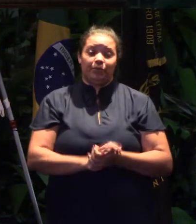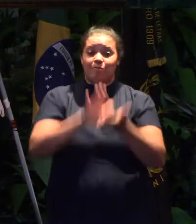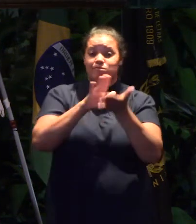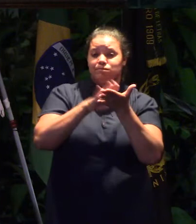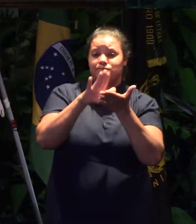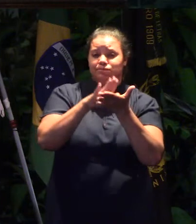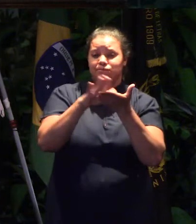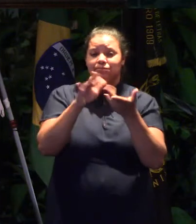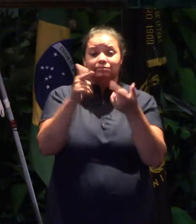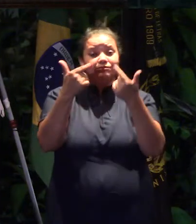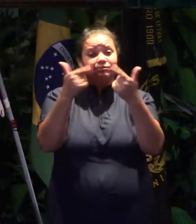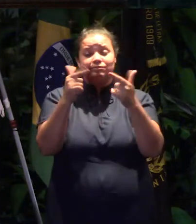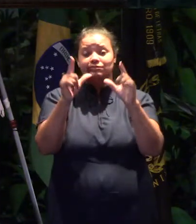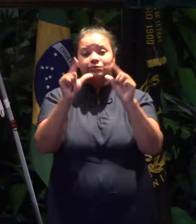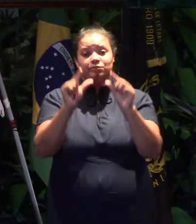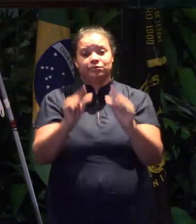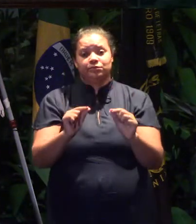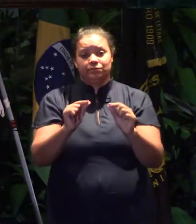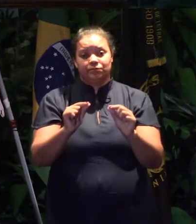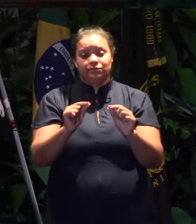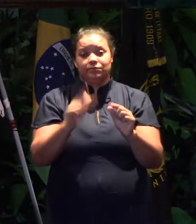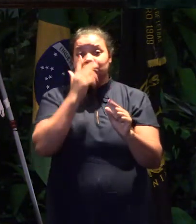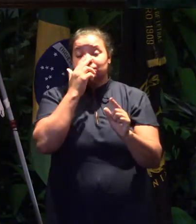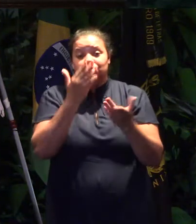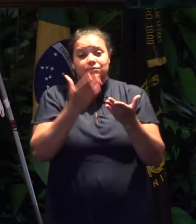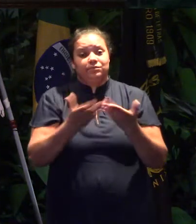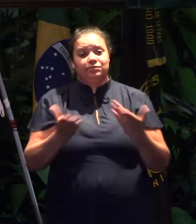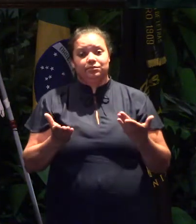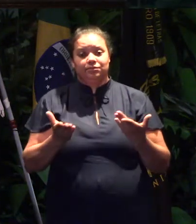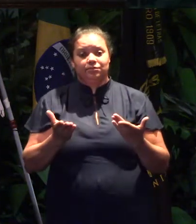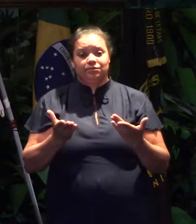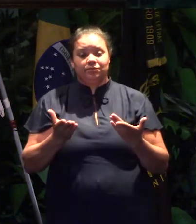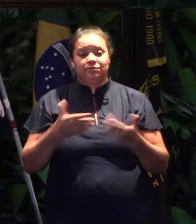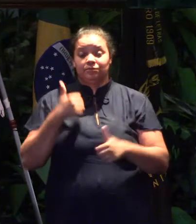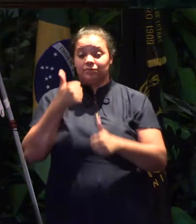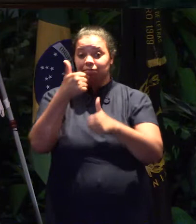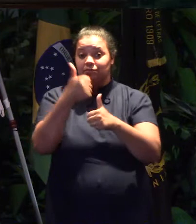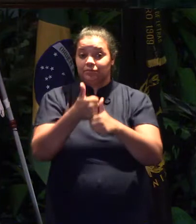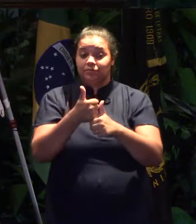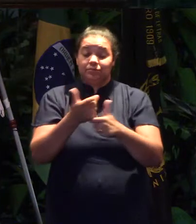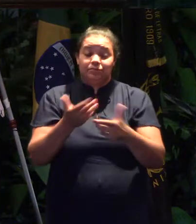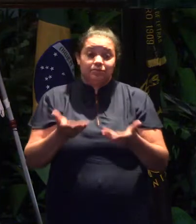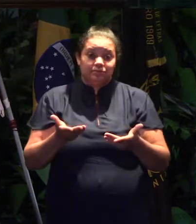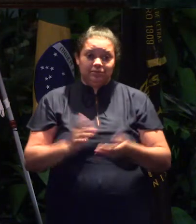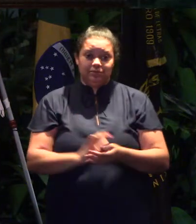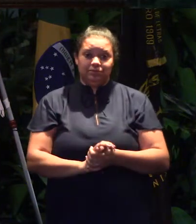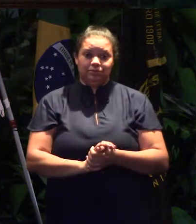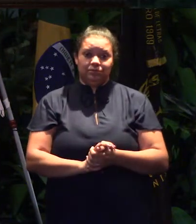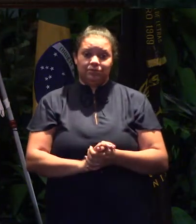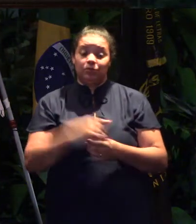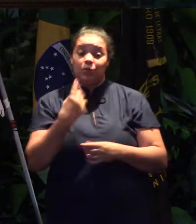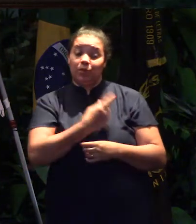reprodutibilidade técnica, a sua aura? Não sei, mas essa é uma boa questão para uma discussão, né?